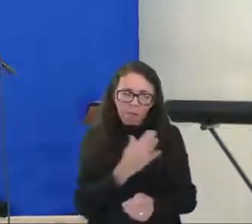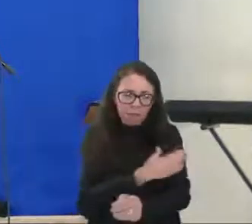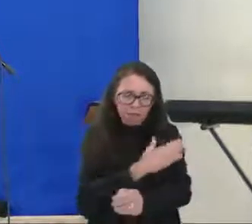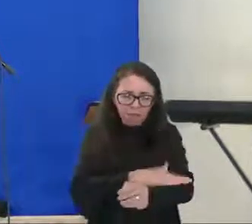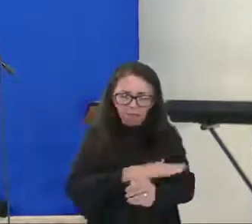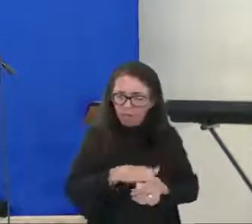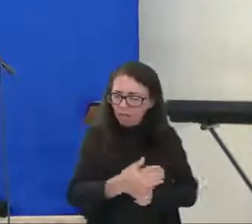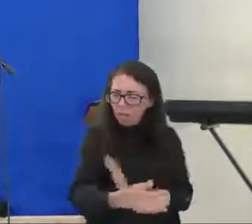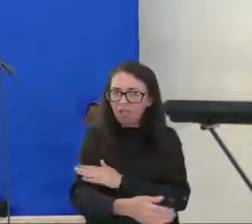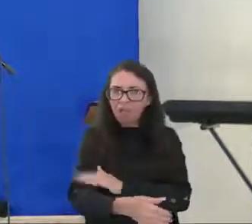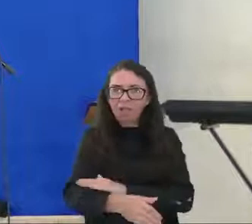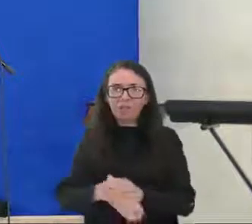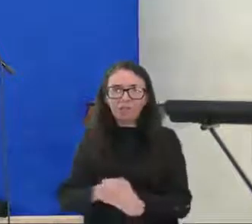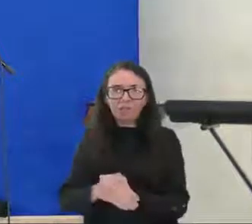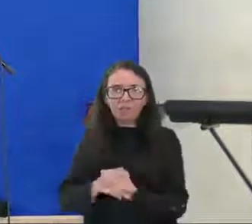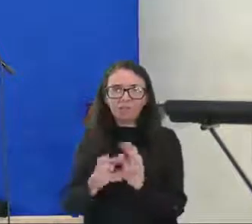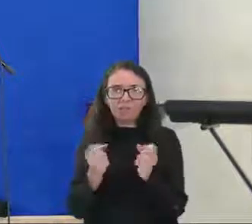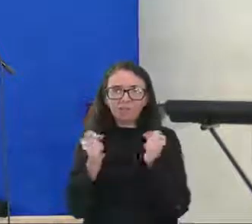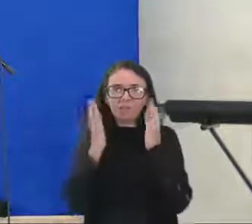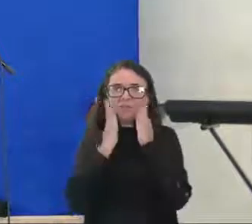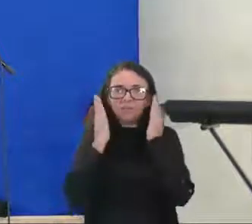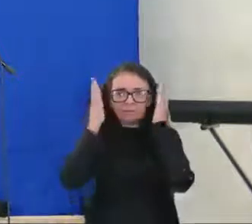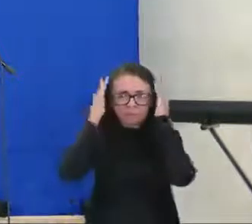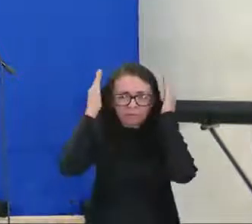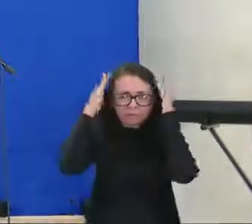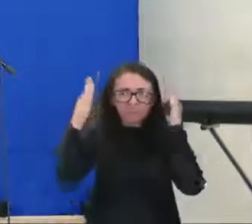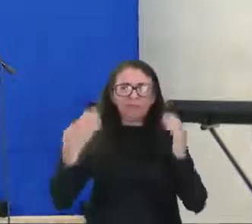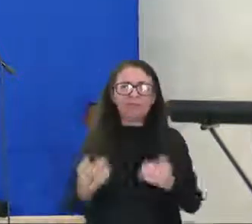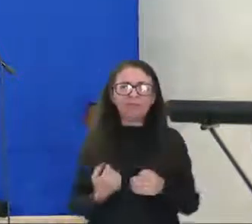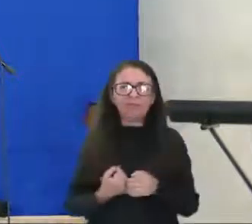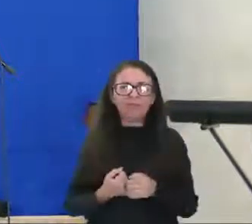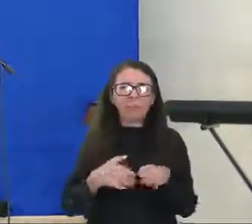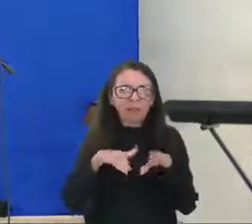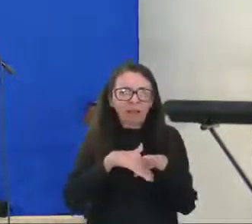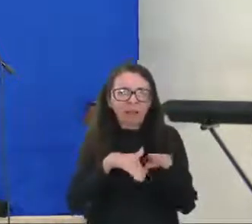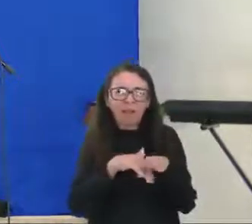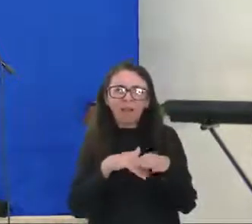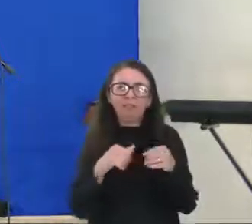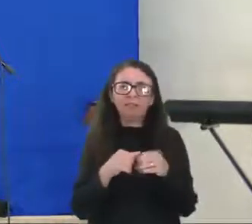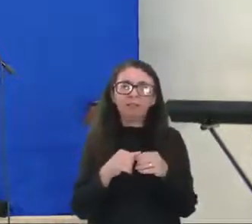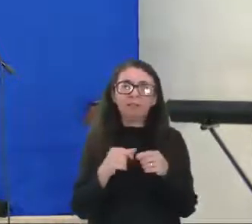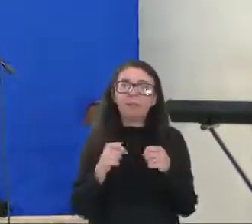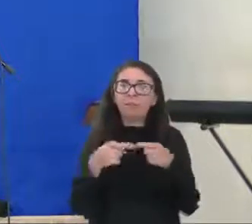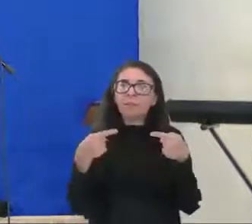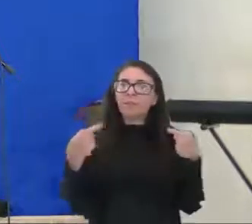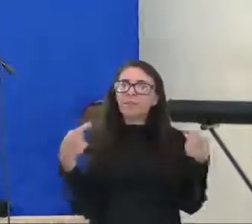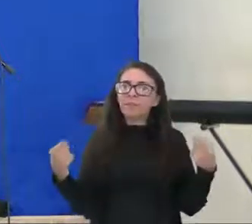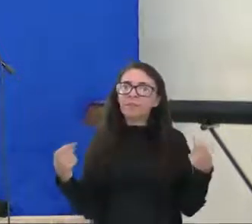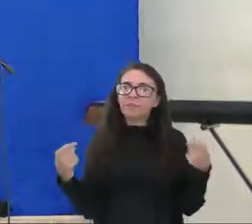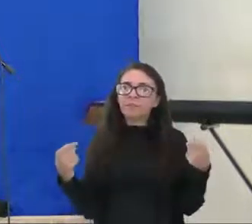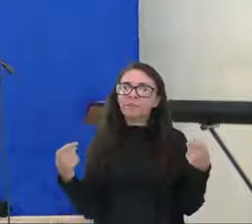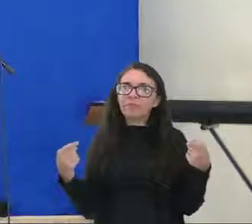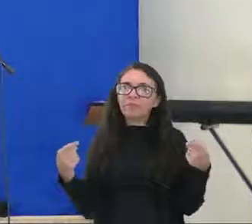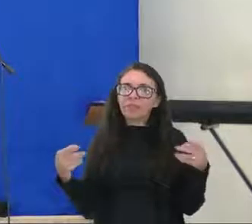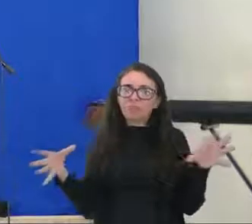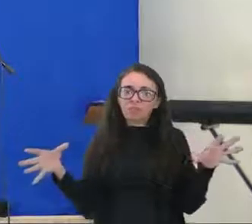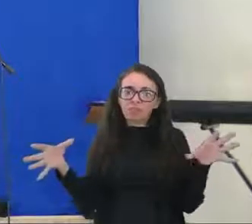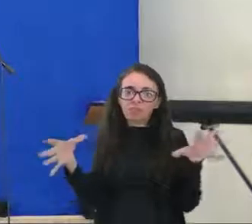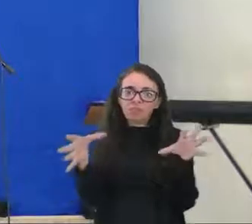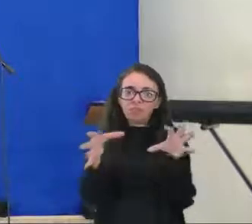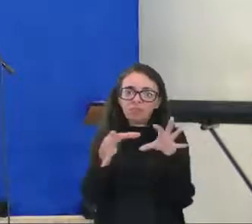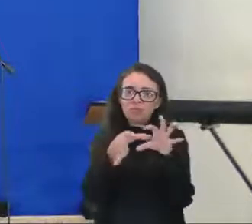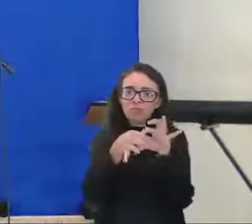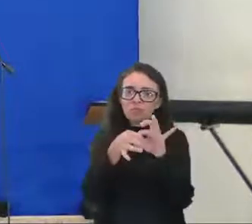O apóstolo está dizendo assim, praticamente, né? O corpo não pode faltar membros, senão fica incompleto.